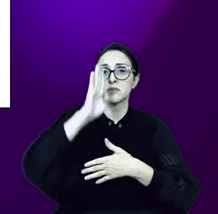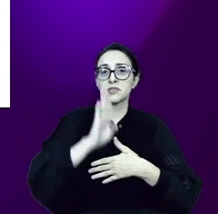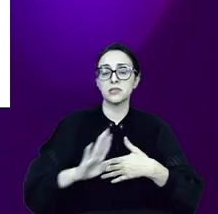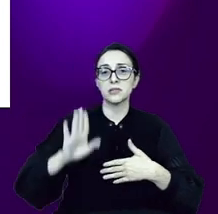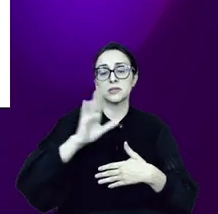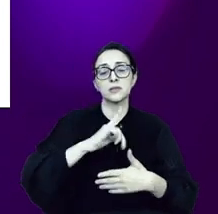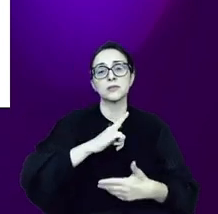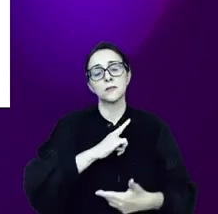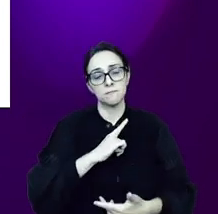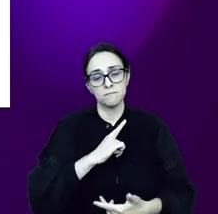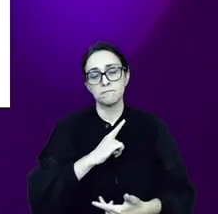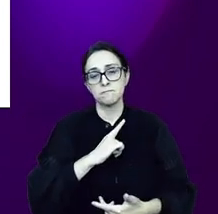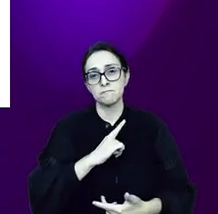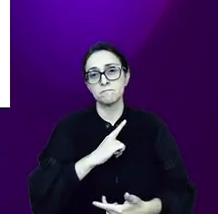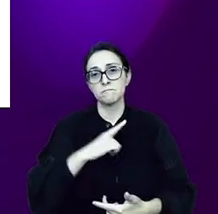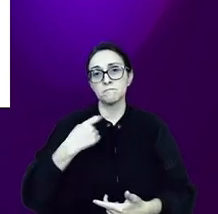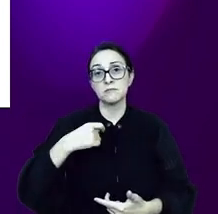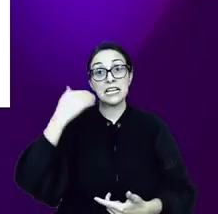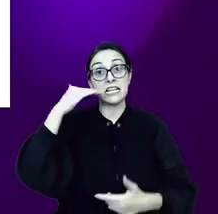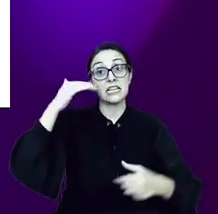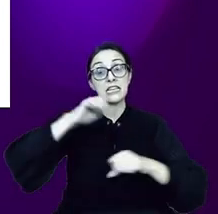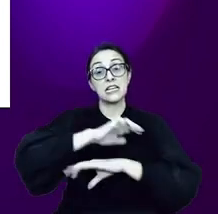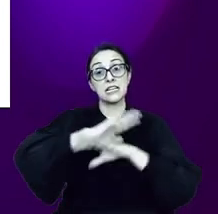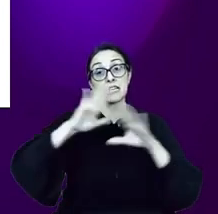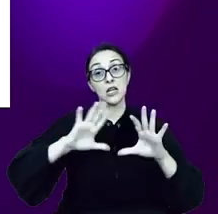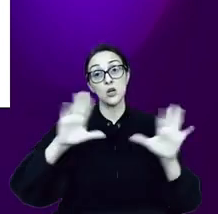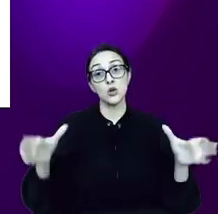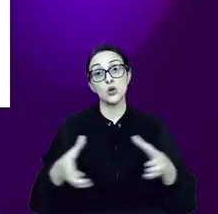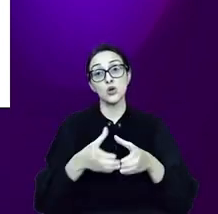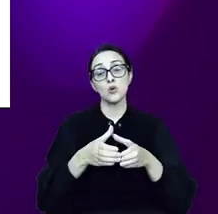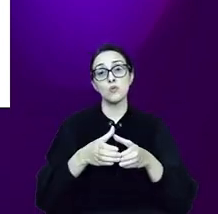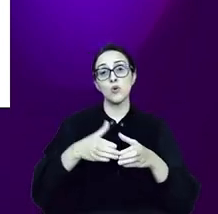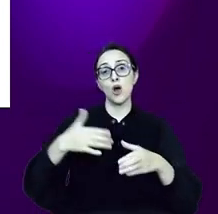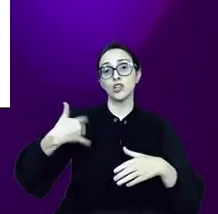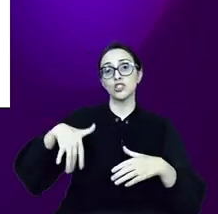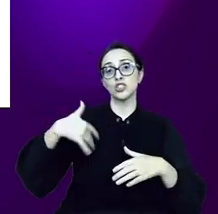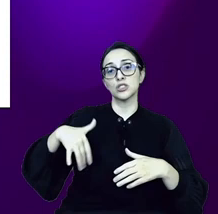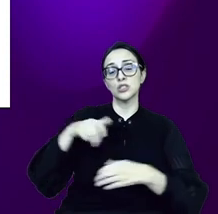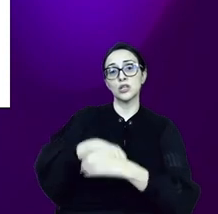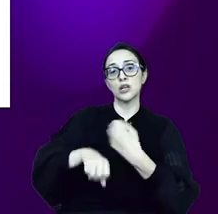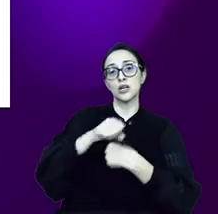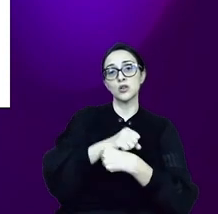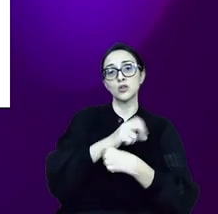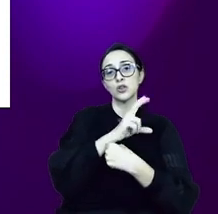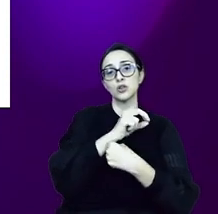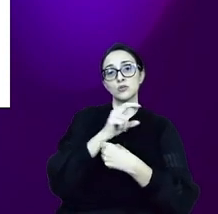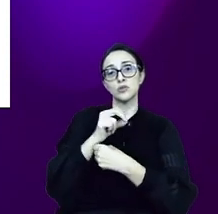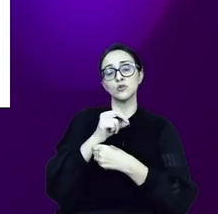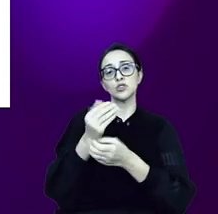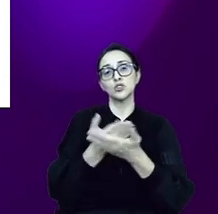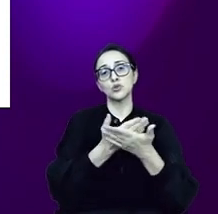tem necessidade de entender. O grupo da Argentina, nos anos 2000, propôs alguns